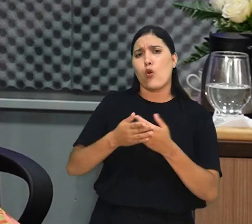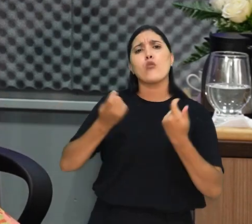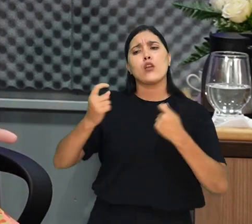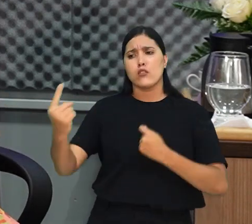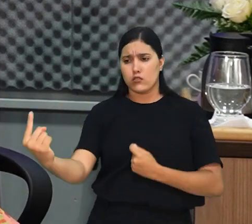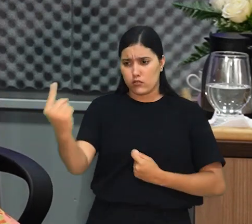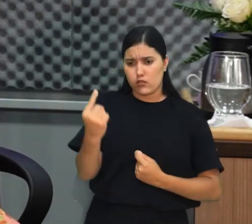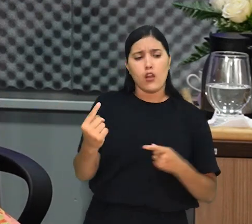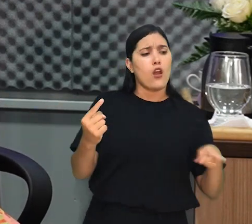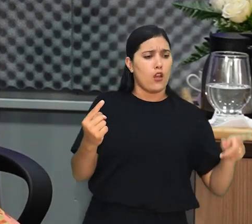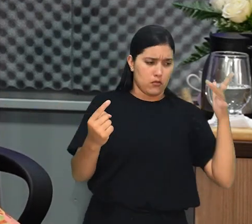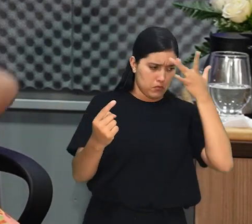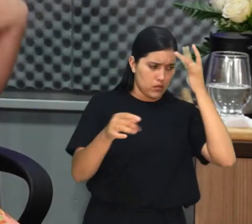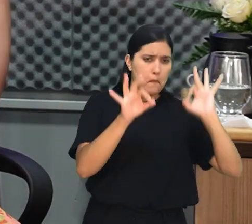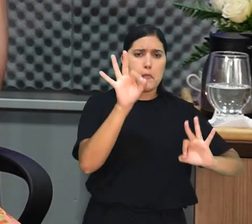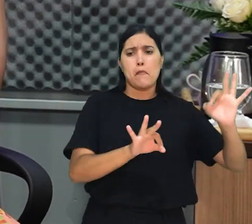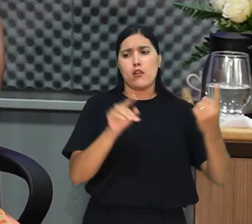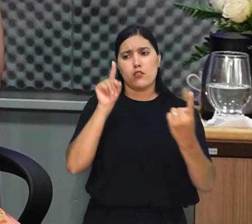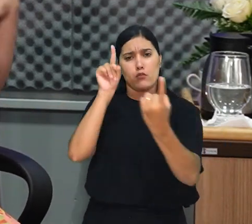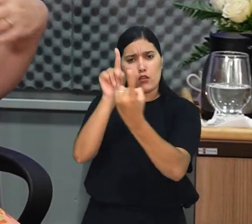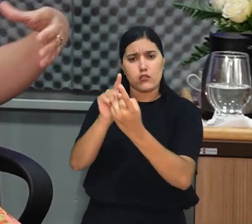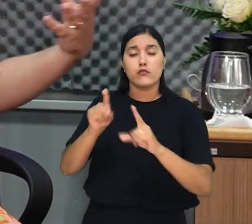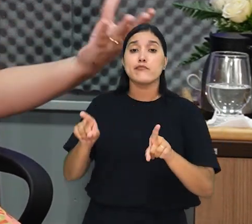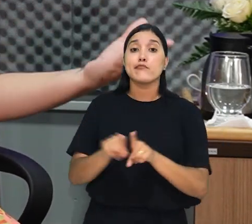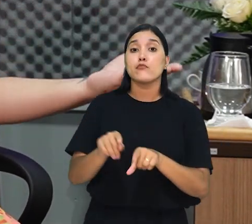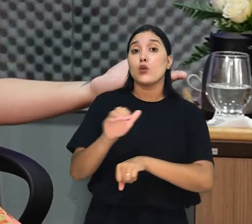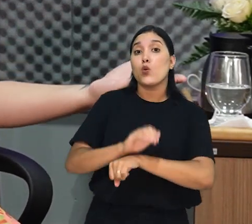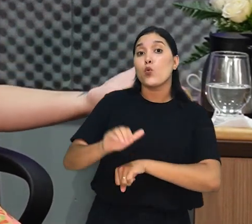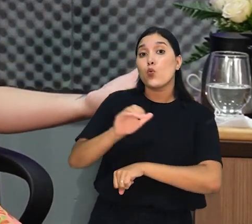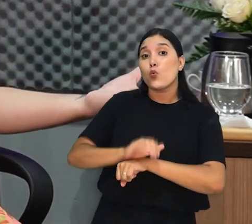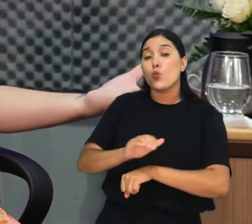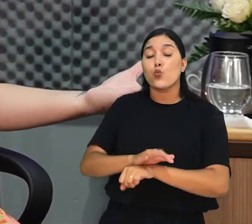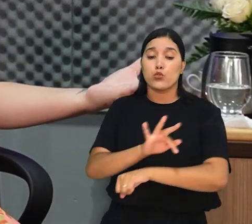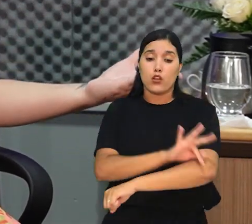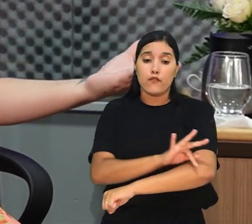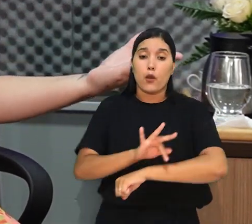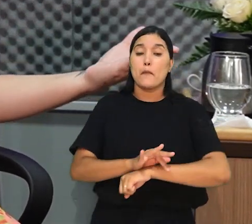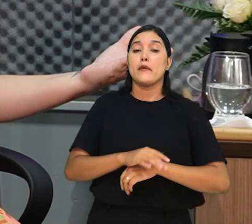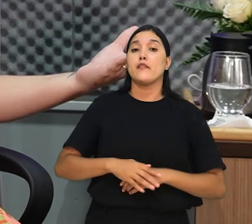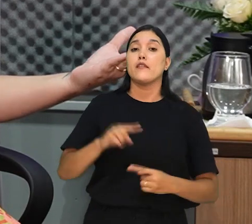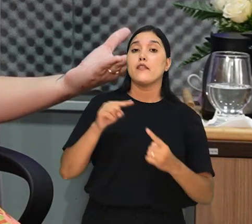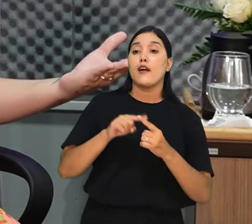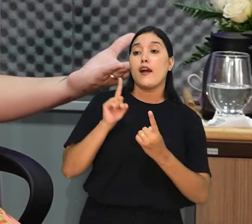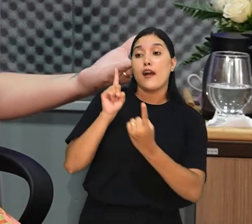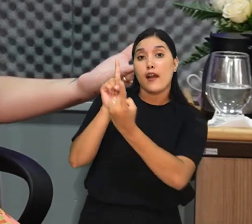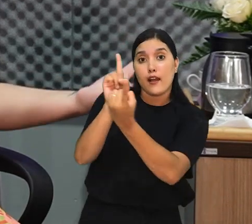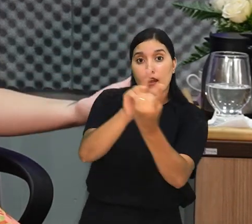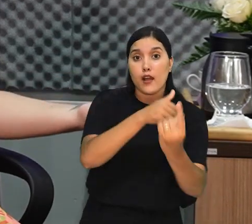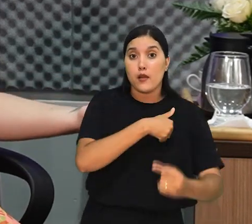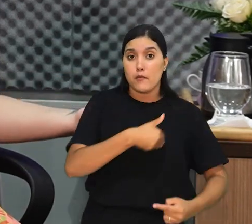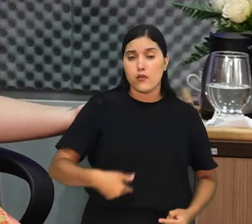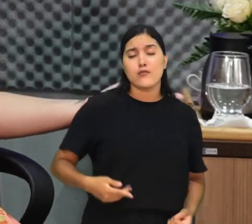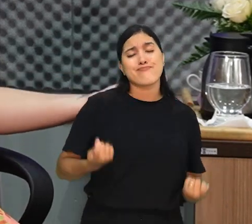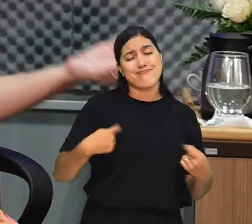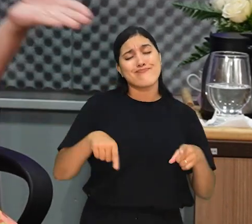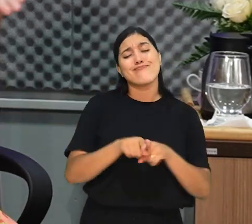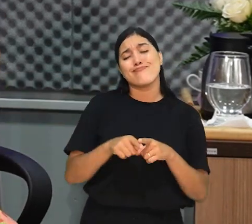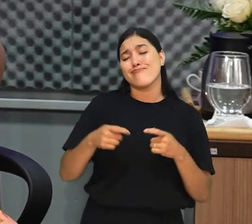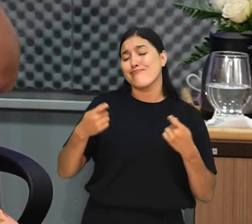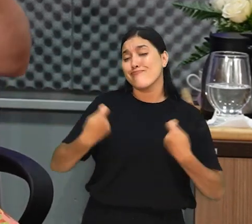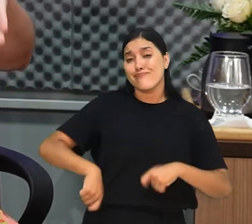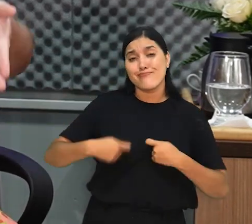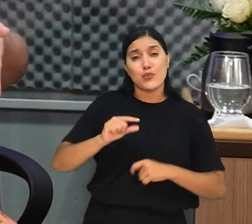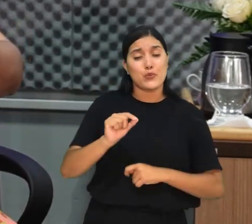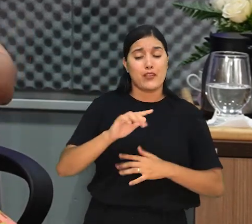ela tem que estar preparada. Então, além, né, do curso que ela faz de capacitação para atendimento ao público, seria